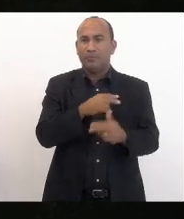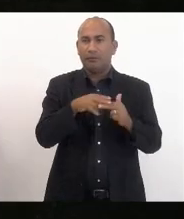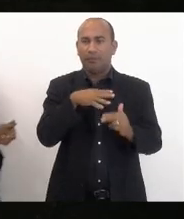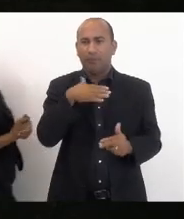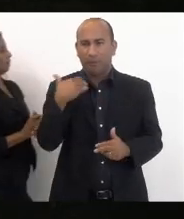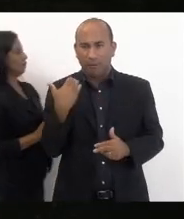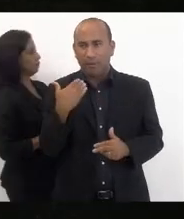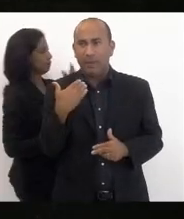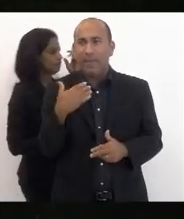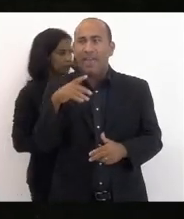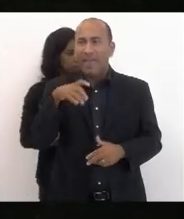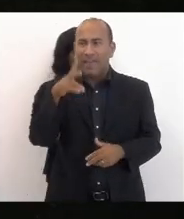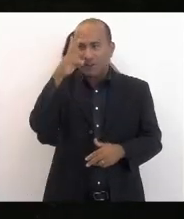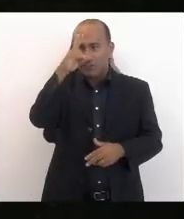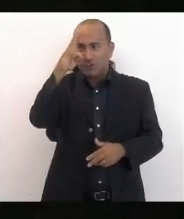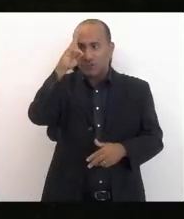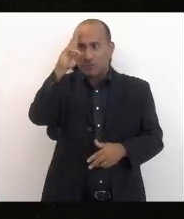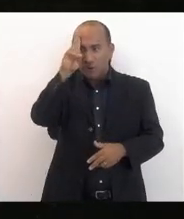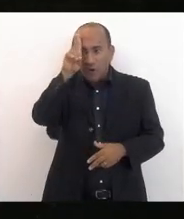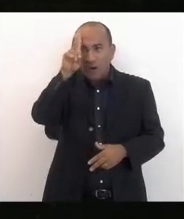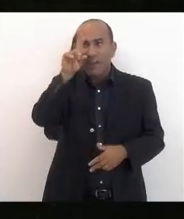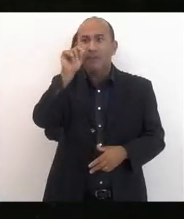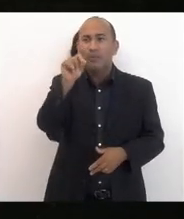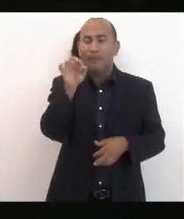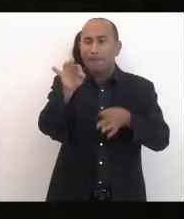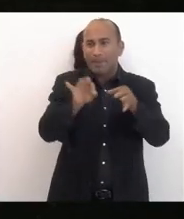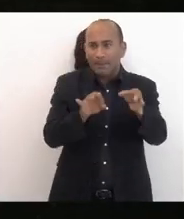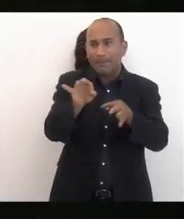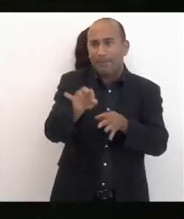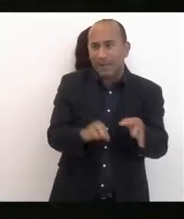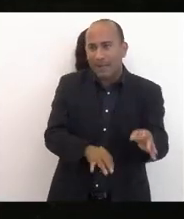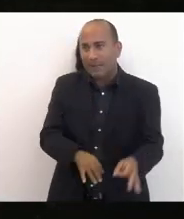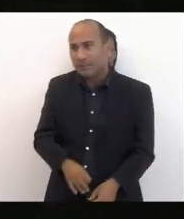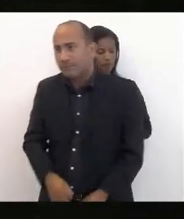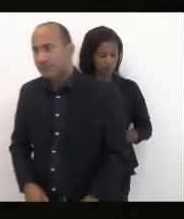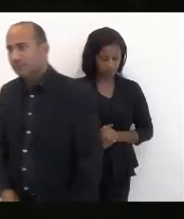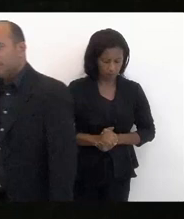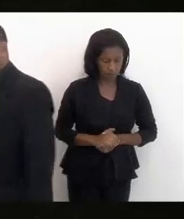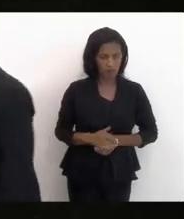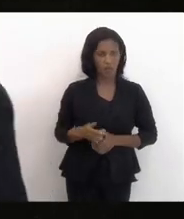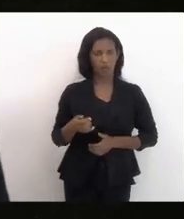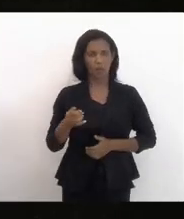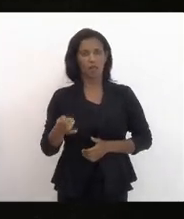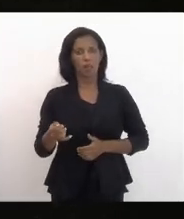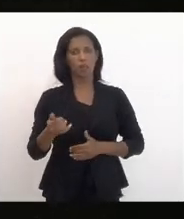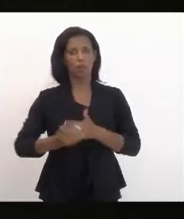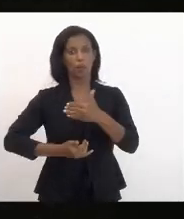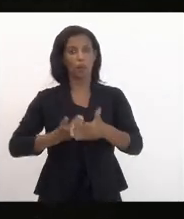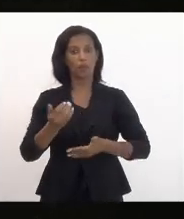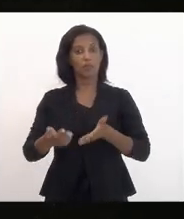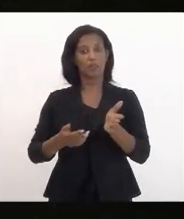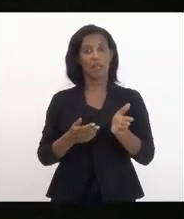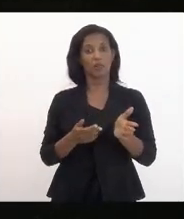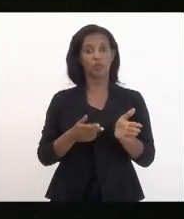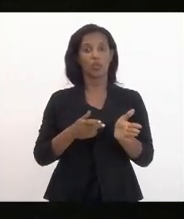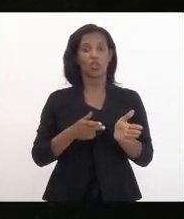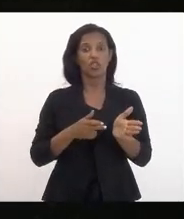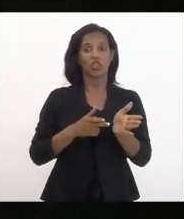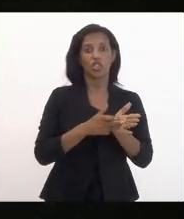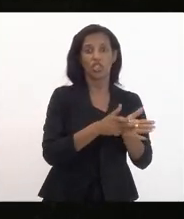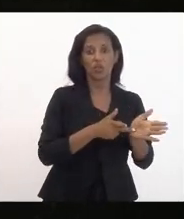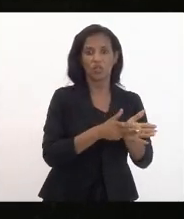Isso é, historicamente, um processo de genocídio. 2 milhões de